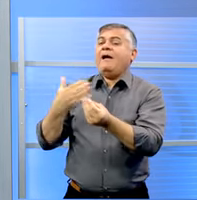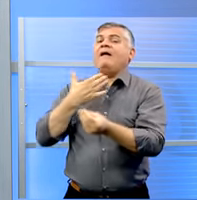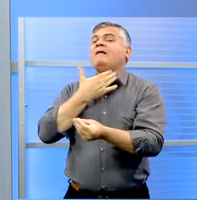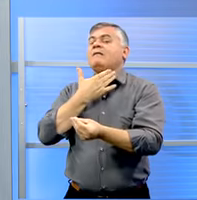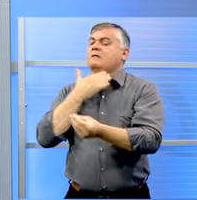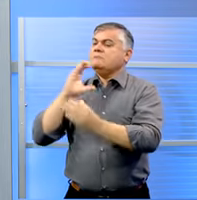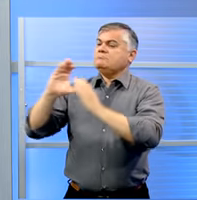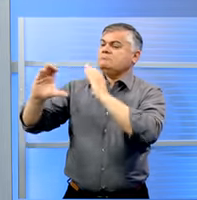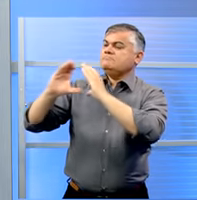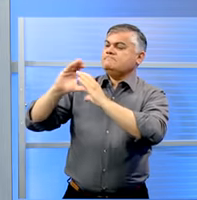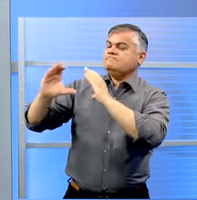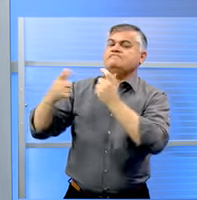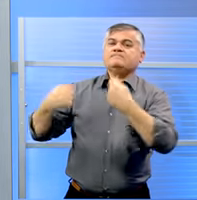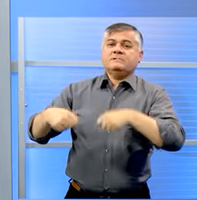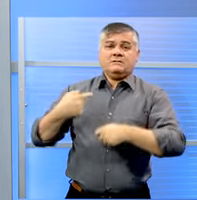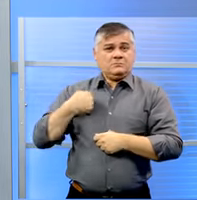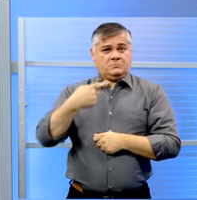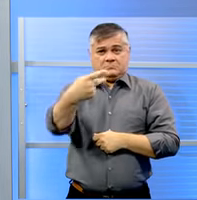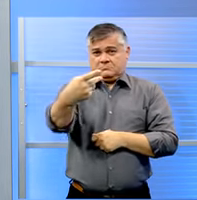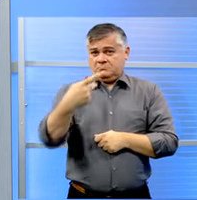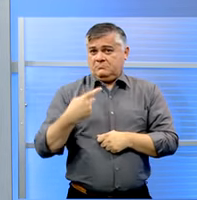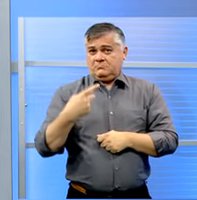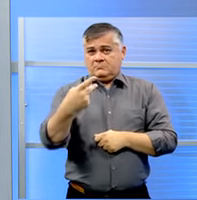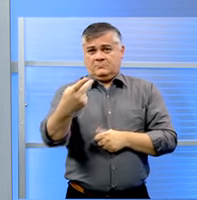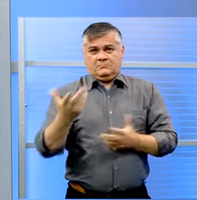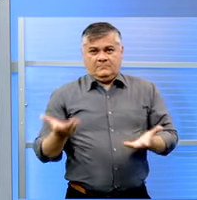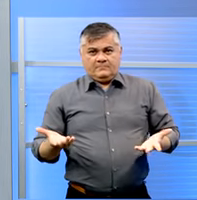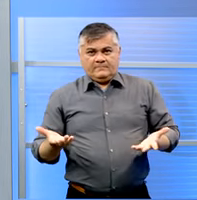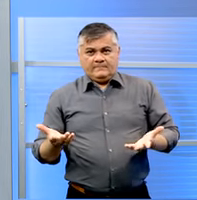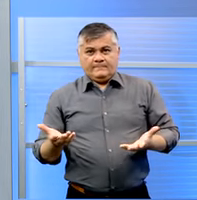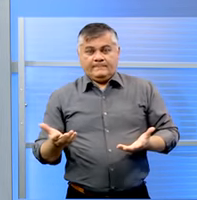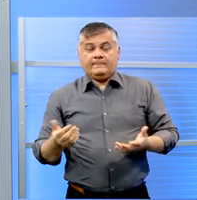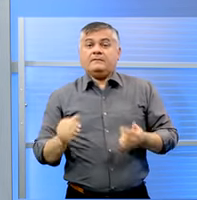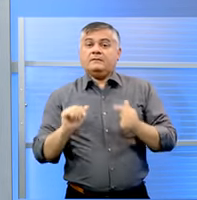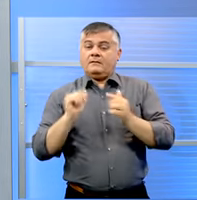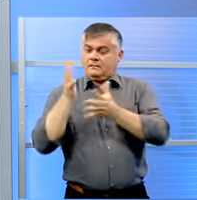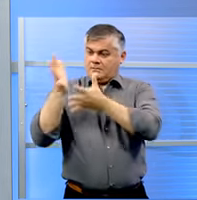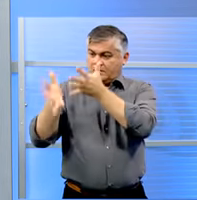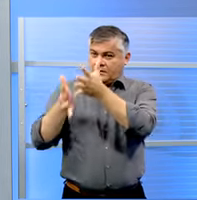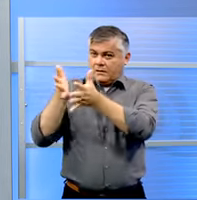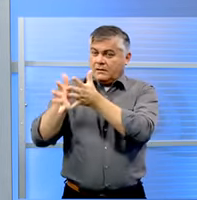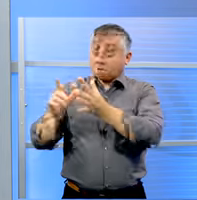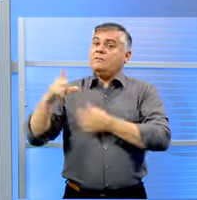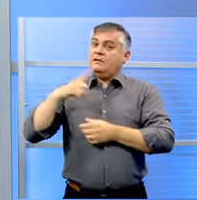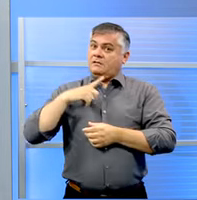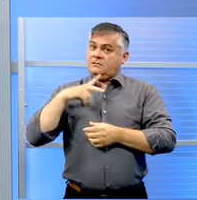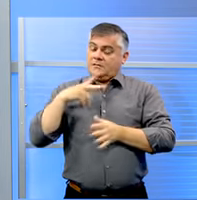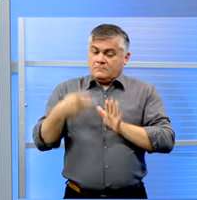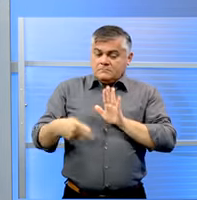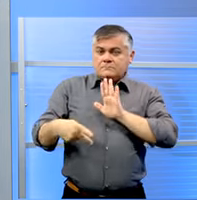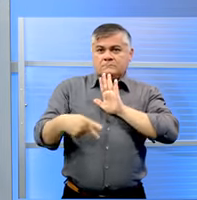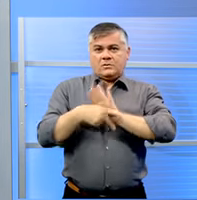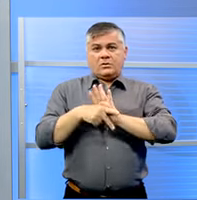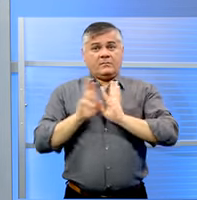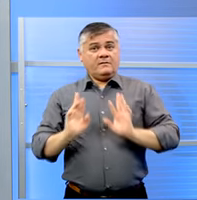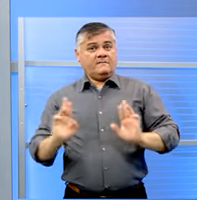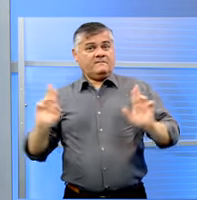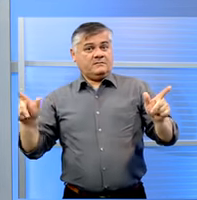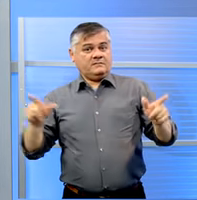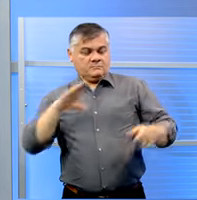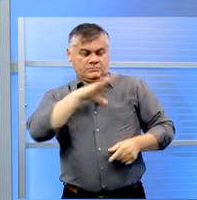que sou eu e você também. A Libras ela tem uma estrutura própria, que é diferente da língua